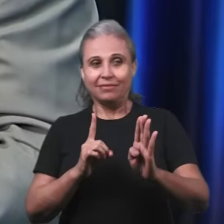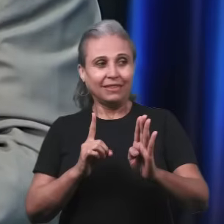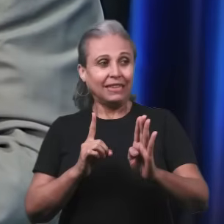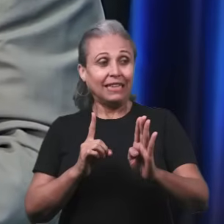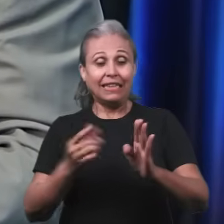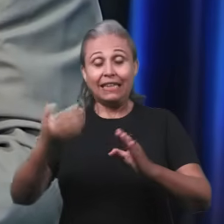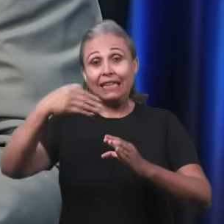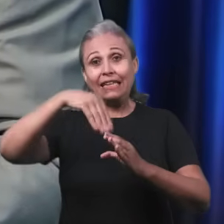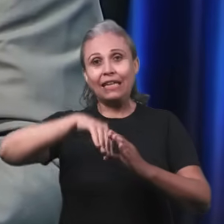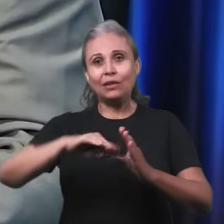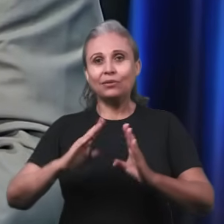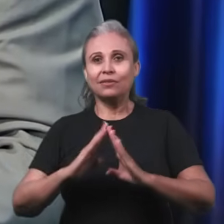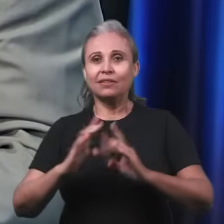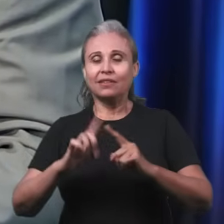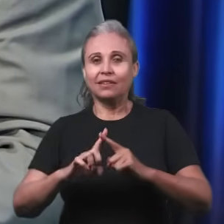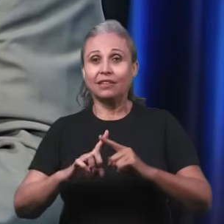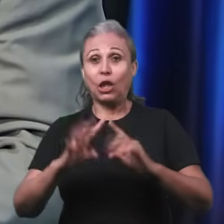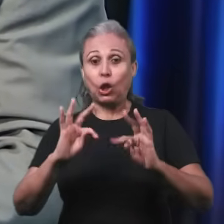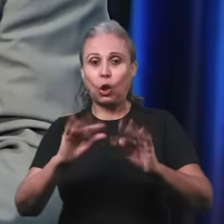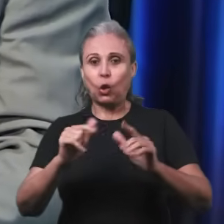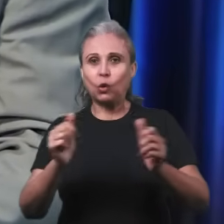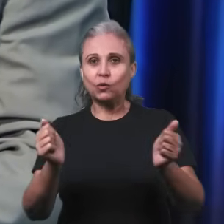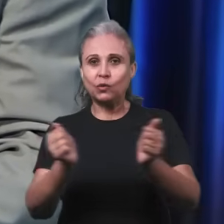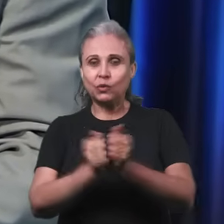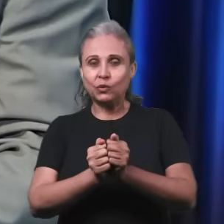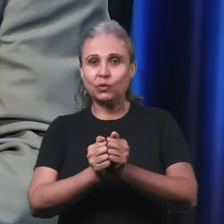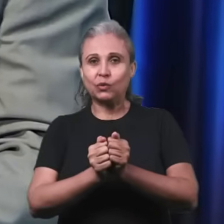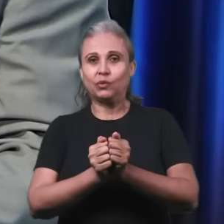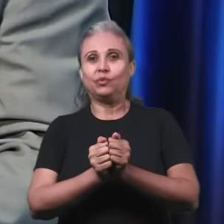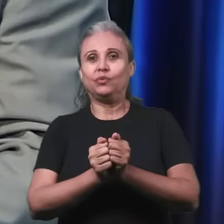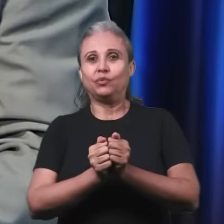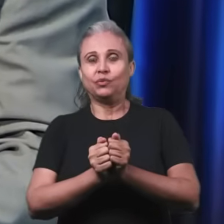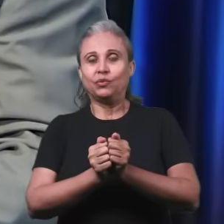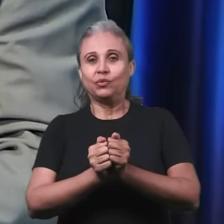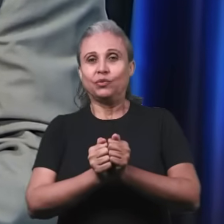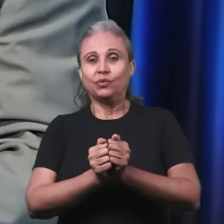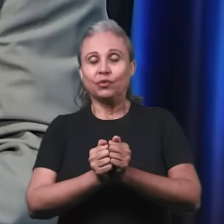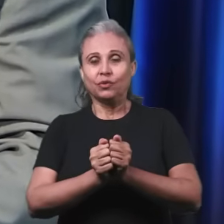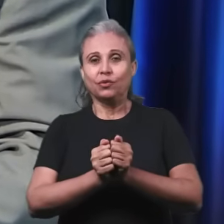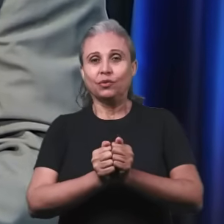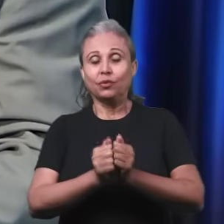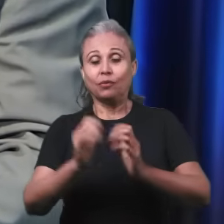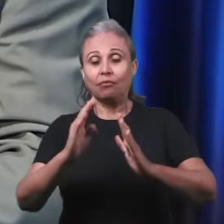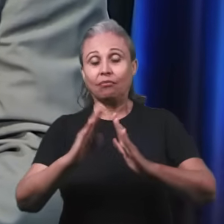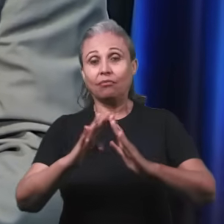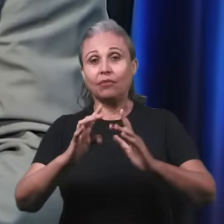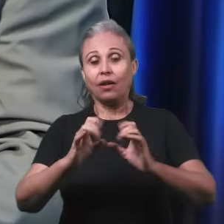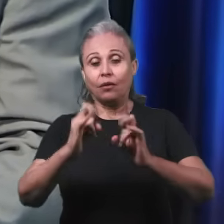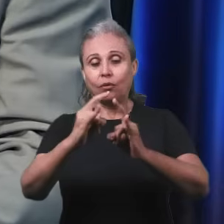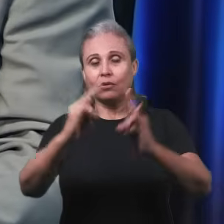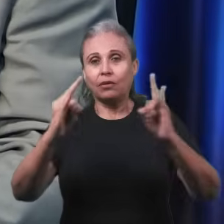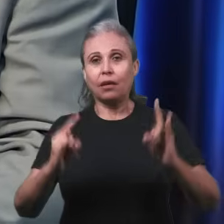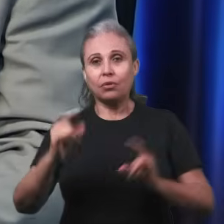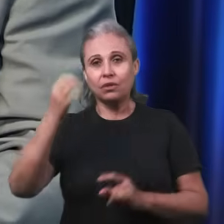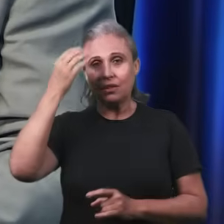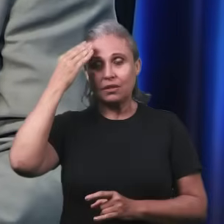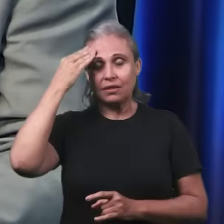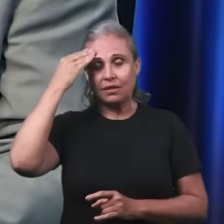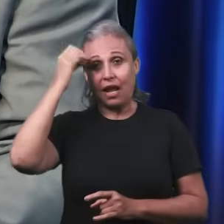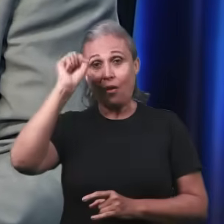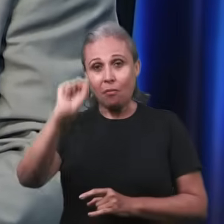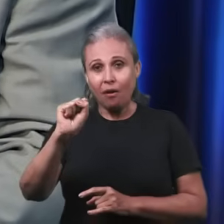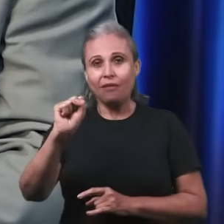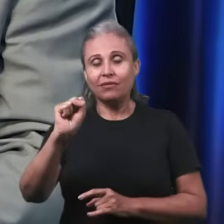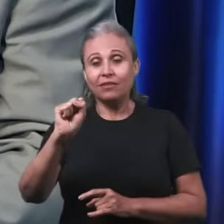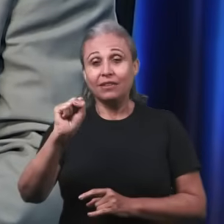no alpendre de Salomão. Glória a Deus. Salomão, na Bíblia, é a figura do Espírito Santo. Então, quando o homem